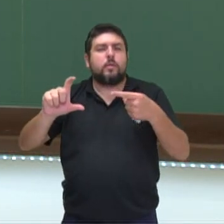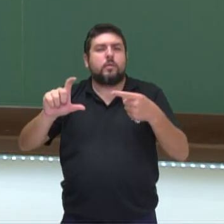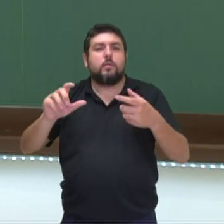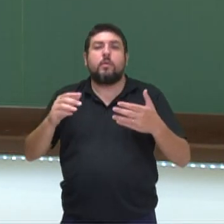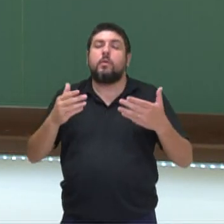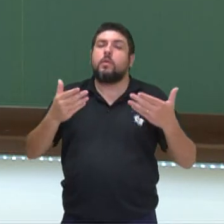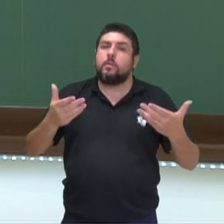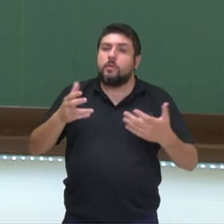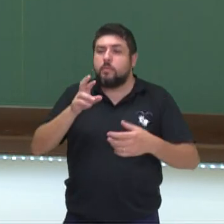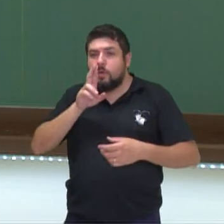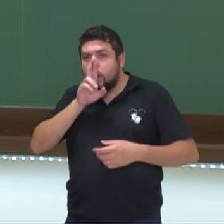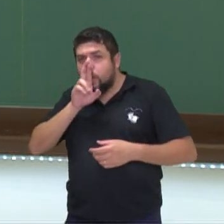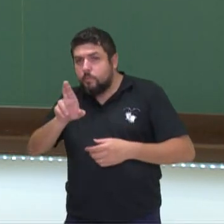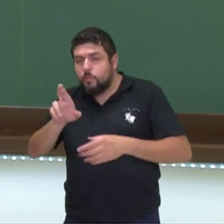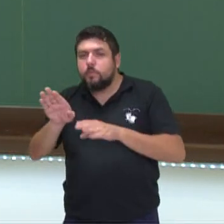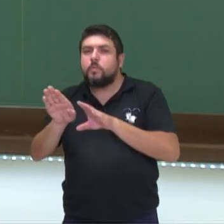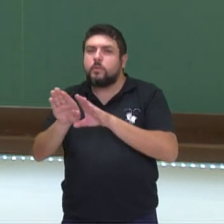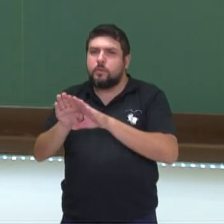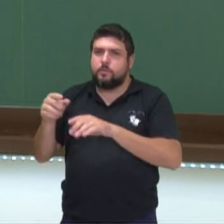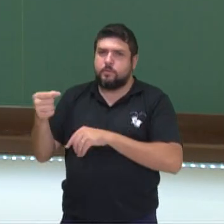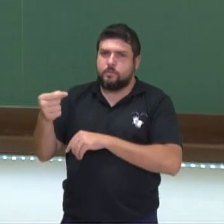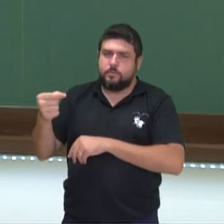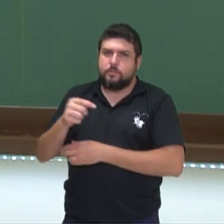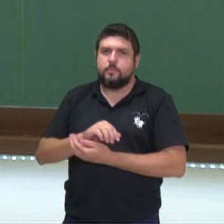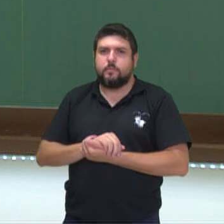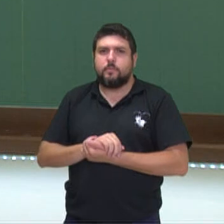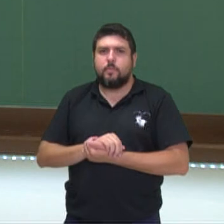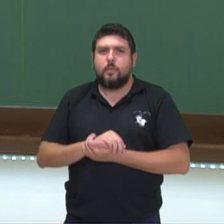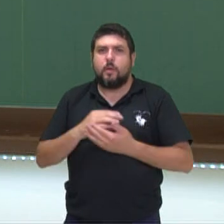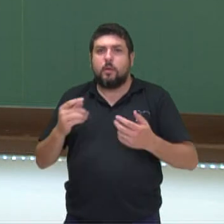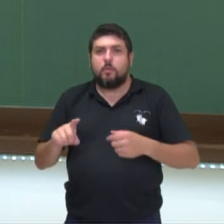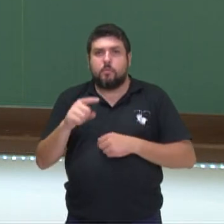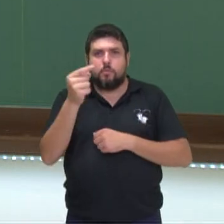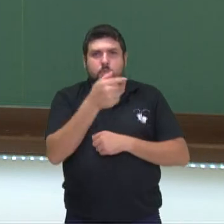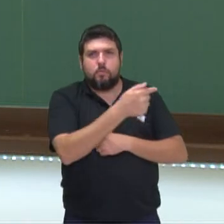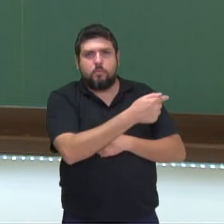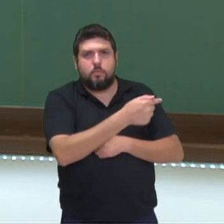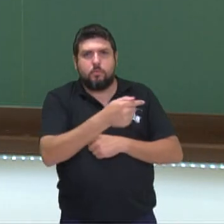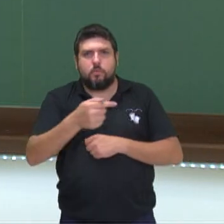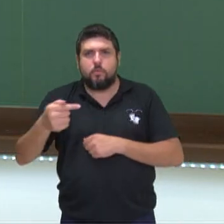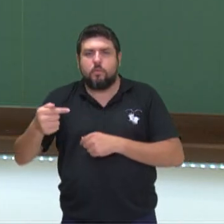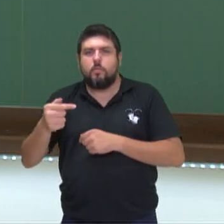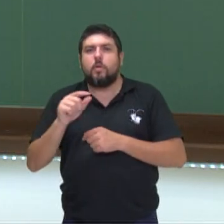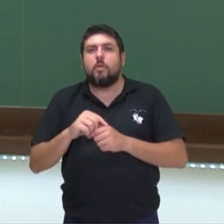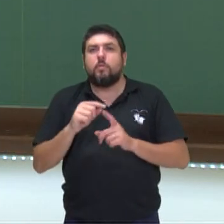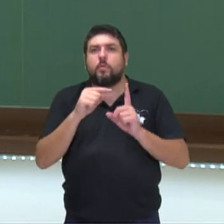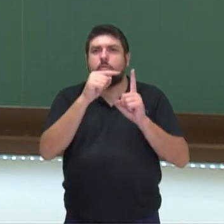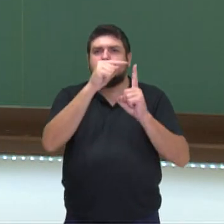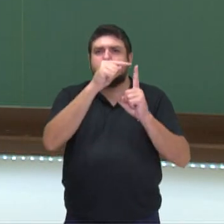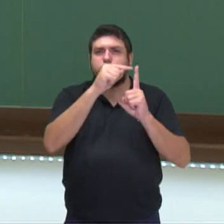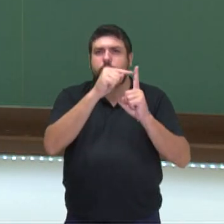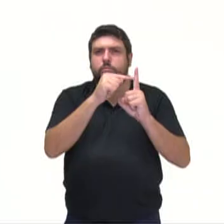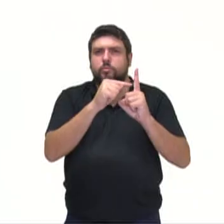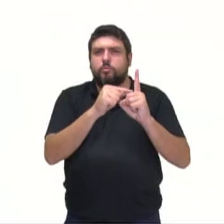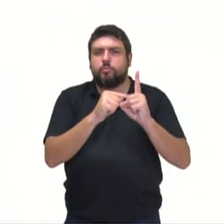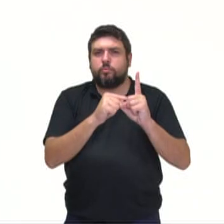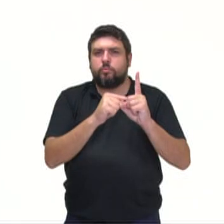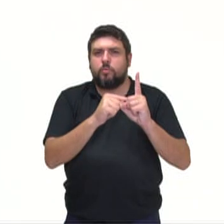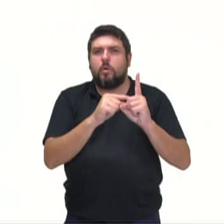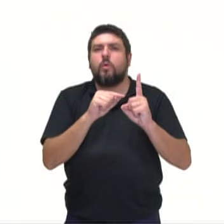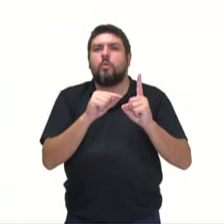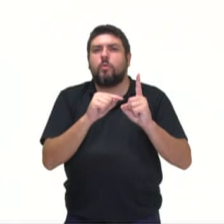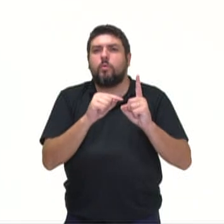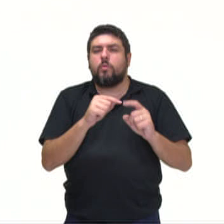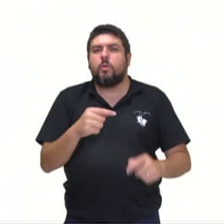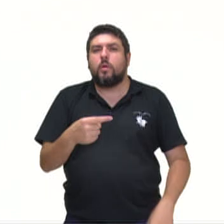vai ficar negativo. Então, daqui uma semana, a temperatura vai ficar igual a